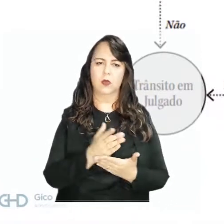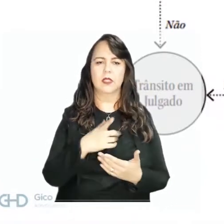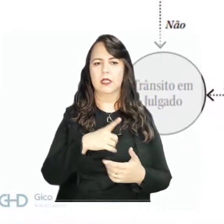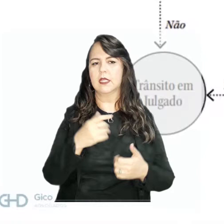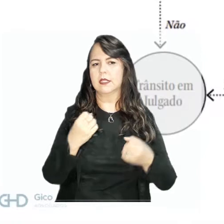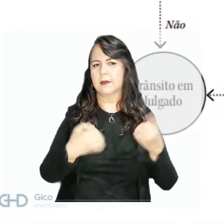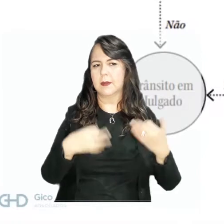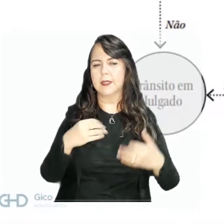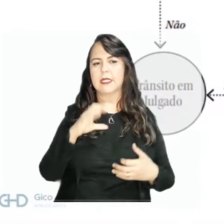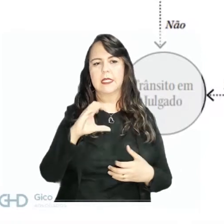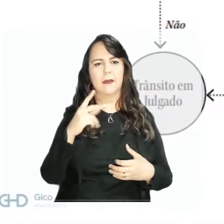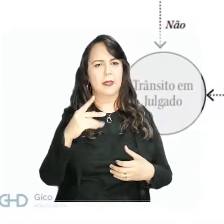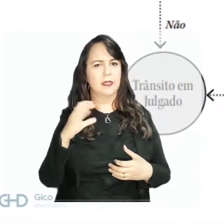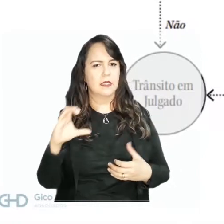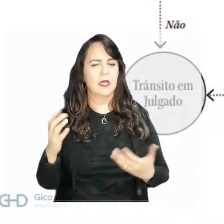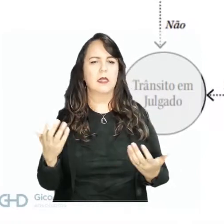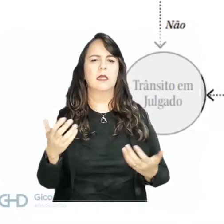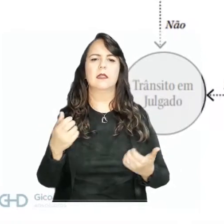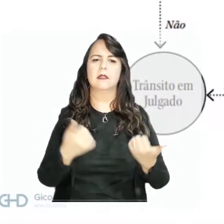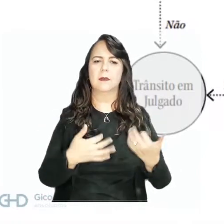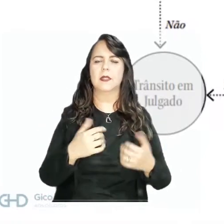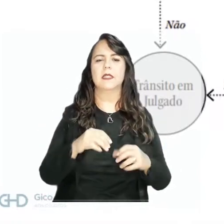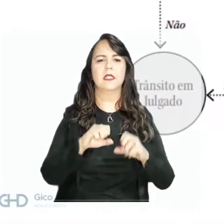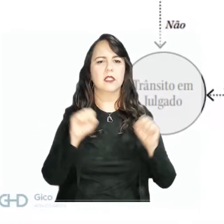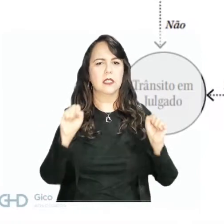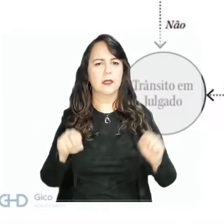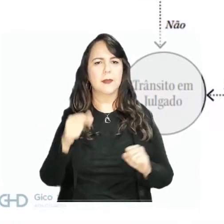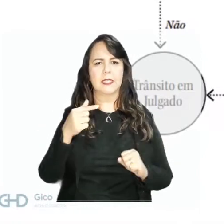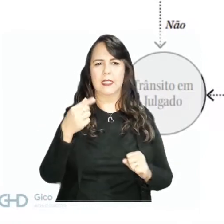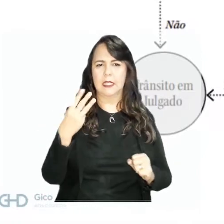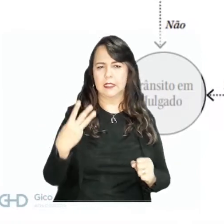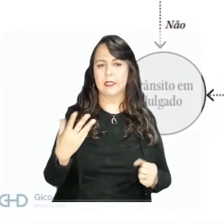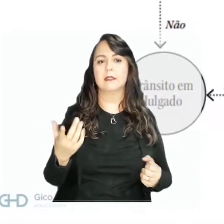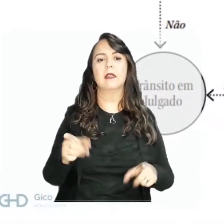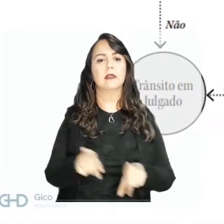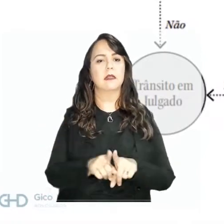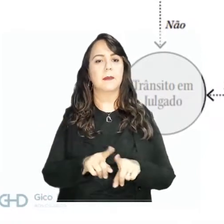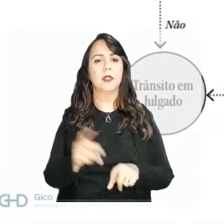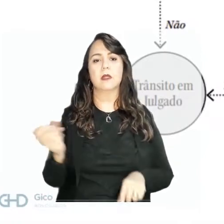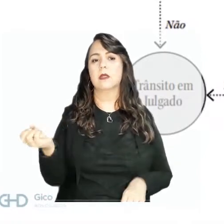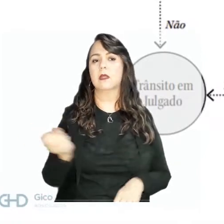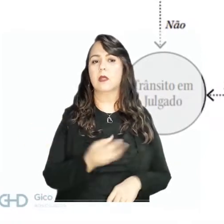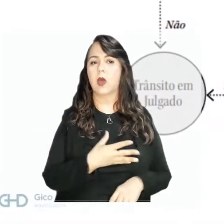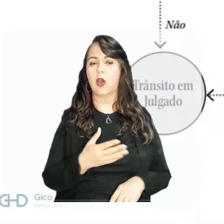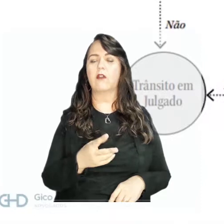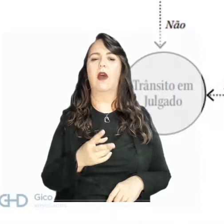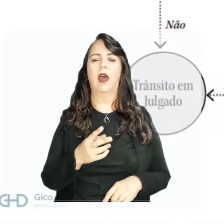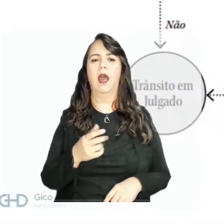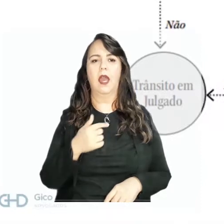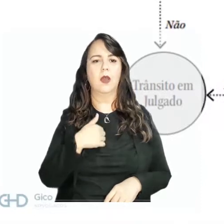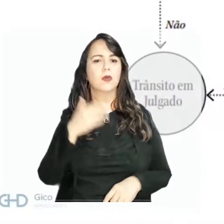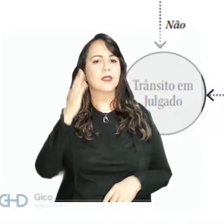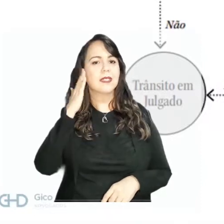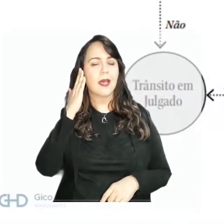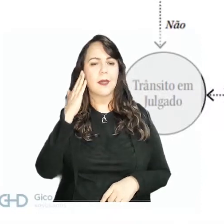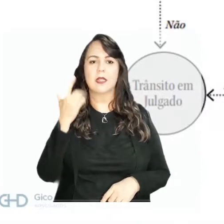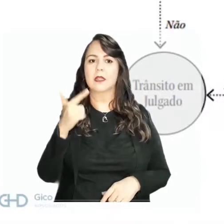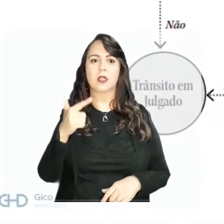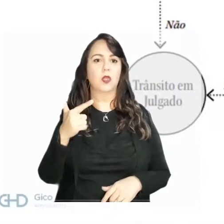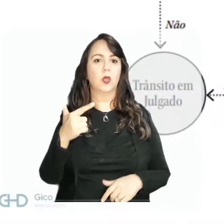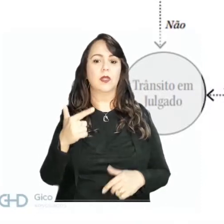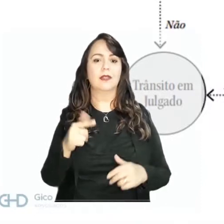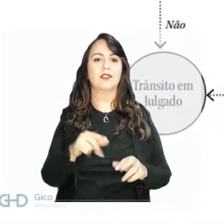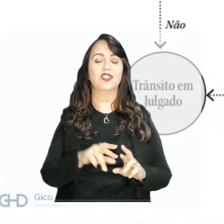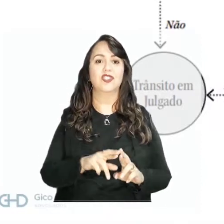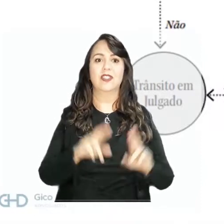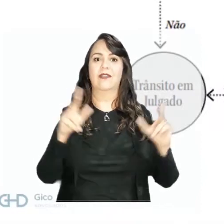T3, nem a nova versão nova. Então, hermenêutica não resolve este problema, não tem nada de hermenêutica. Então, tudo que o jurista tradicional